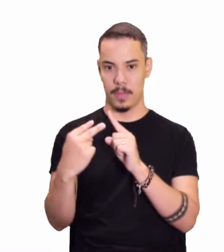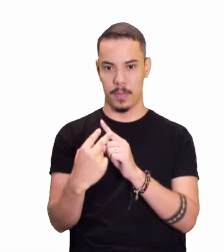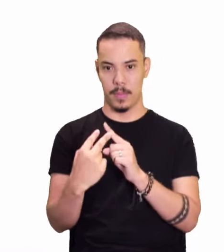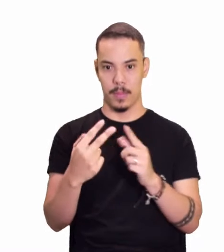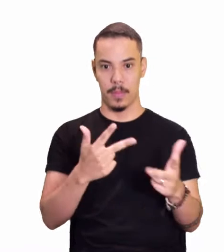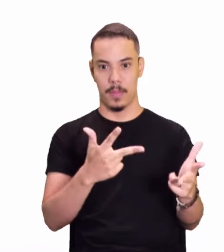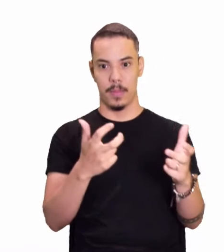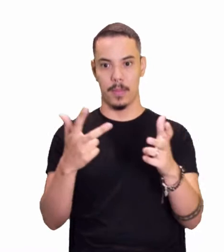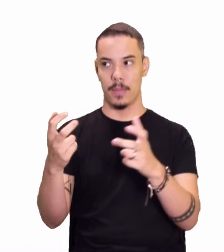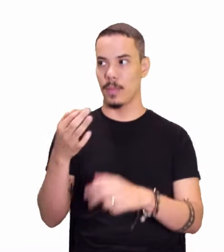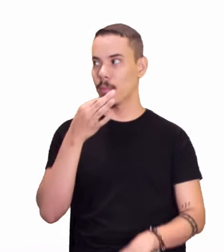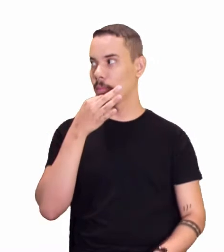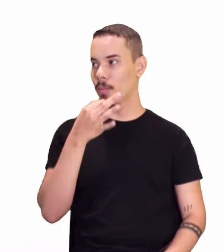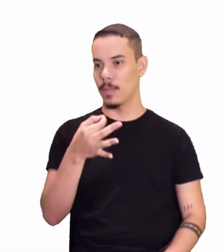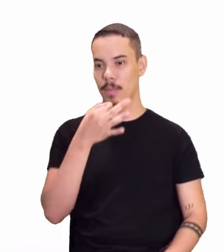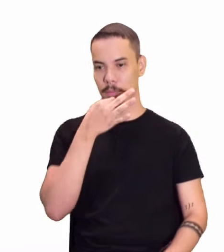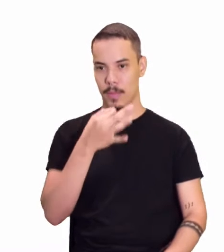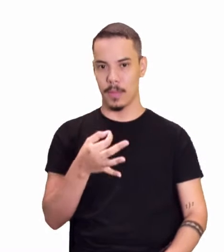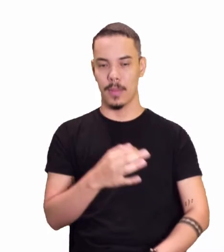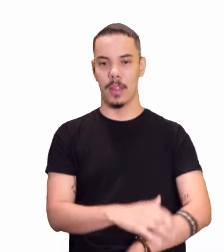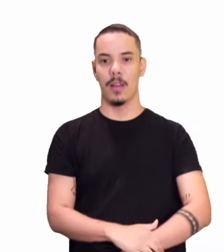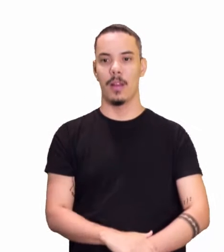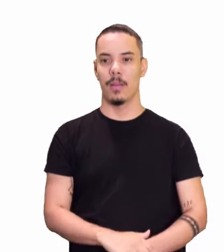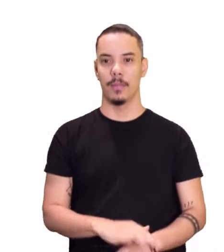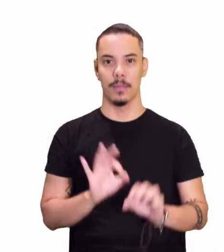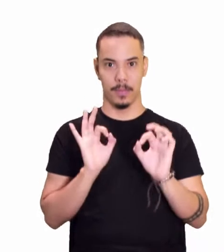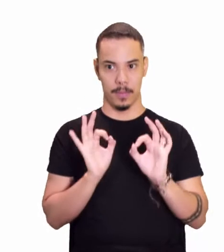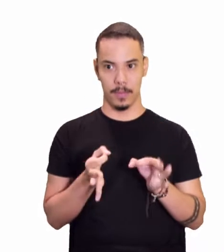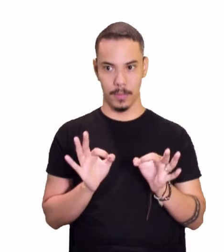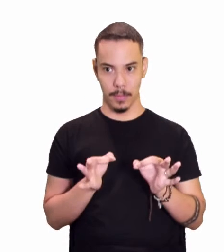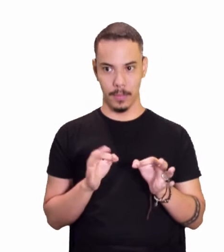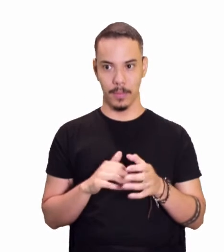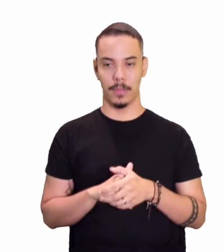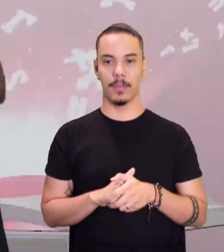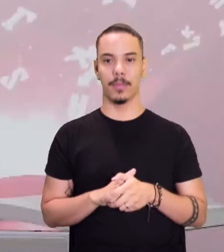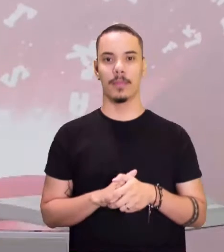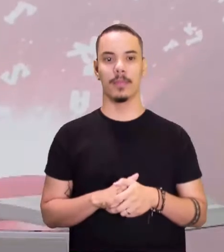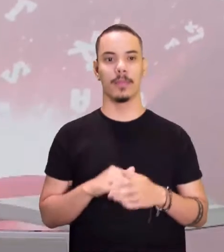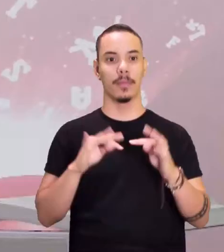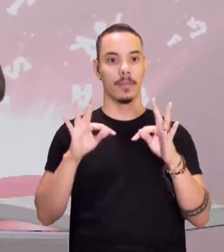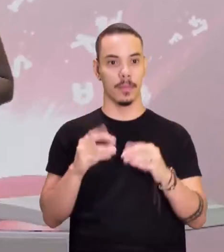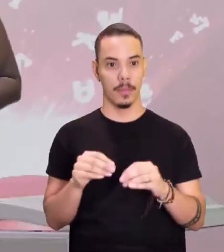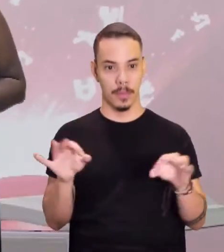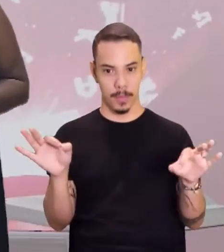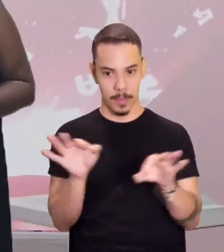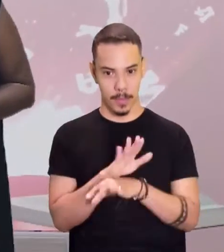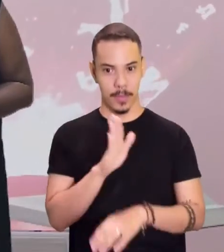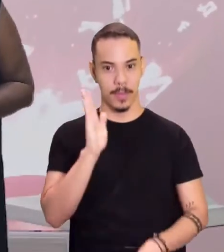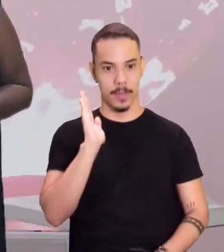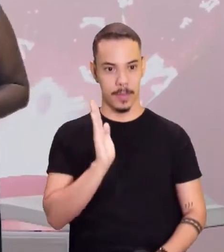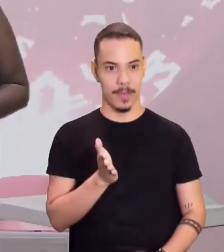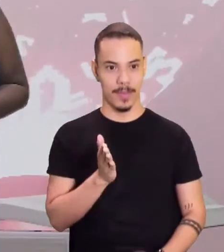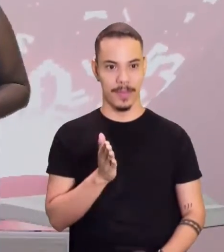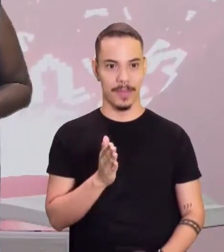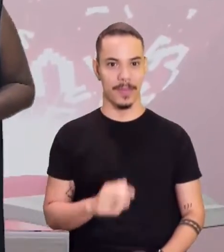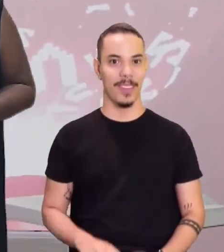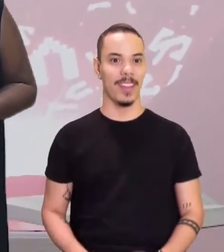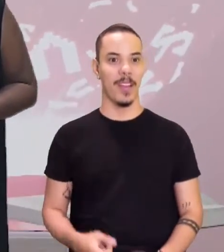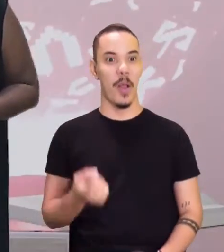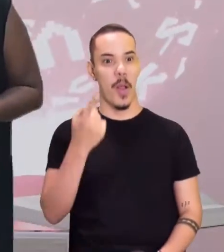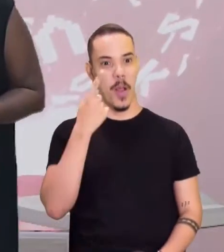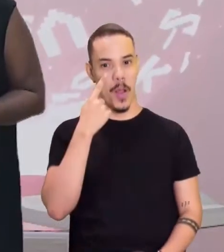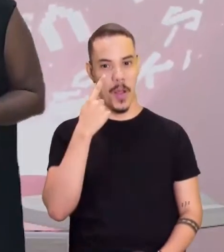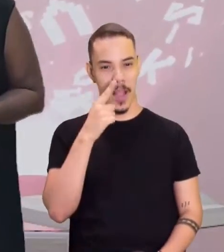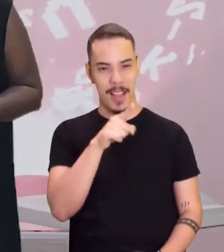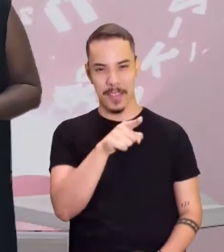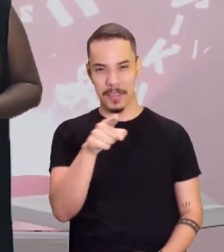perspectiva crítica. Beleza? Muito bem, então. Aí, todo mundo preparado já? Beleza, hein? Olha, eu vi que